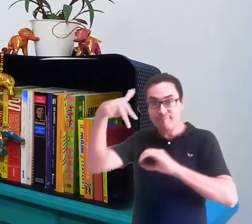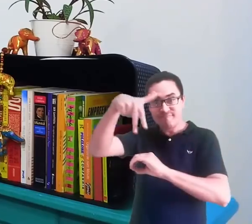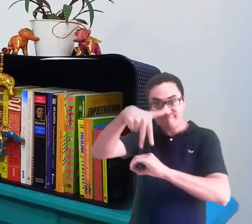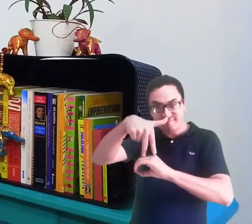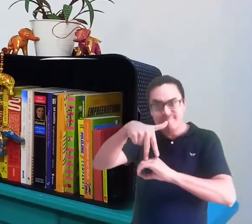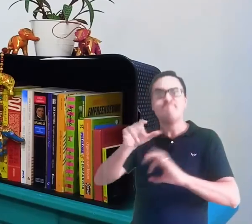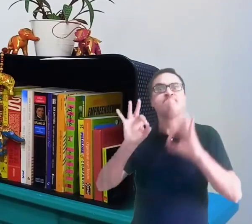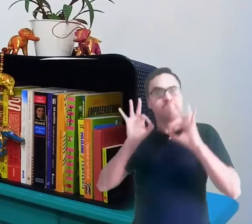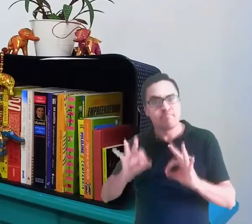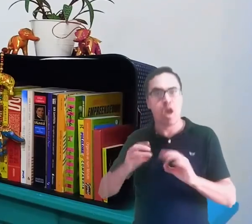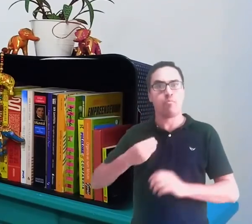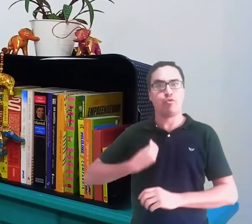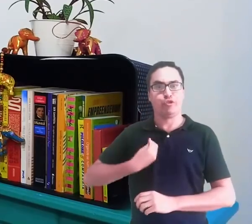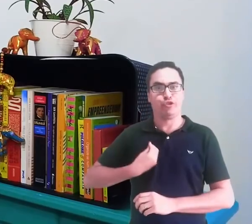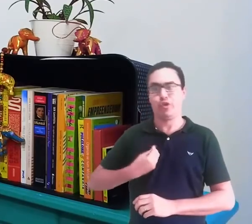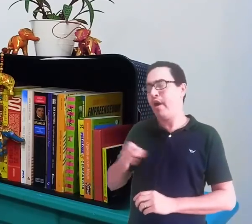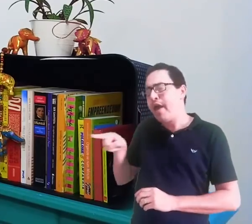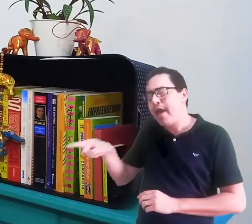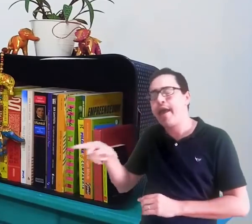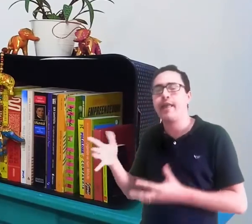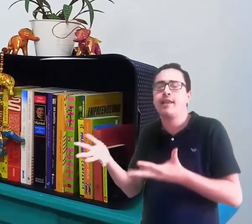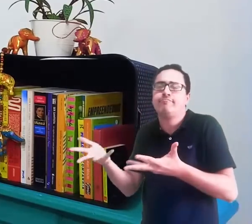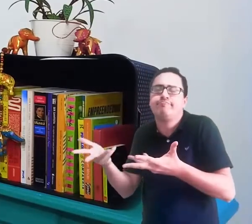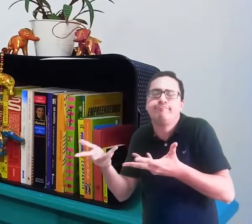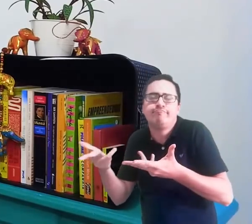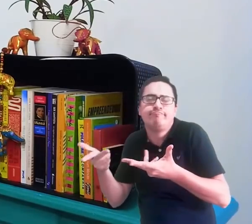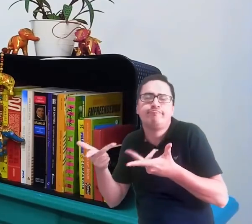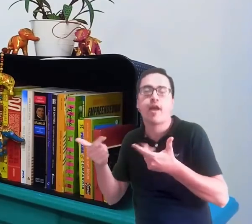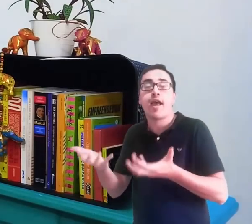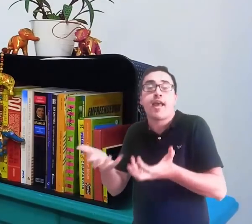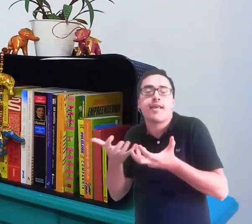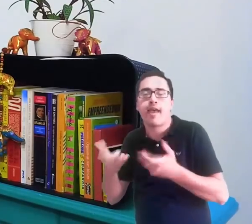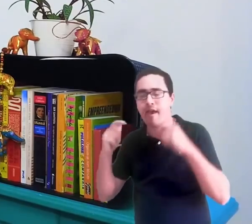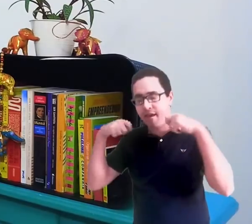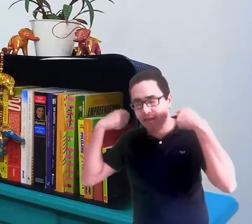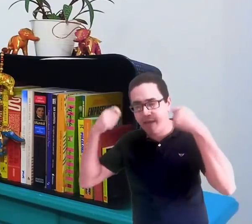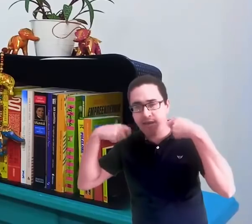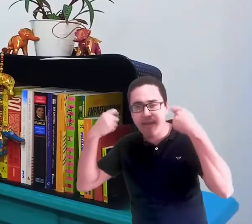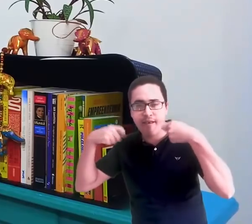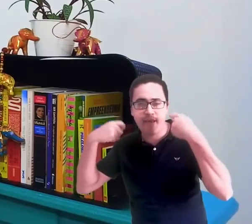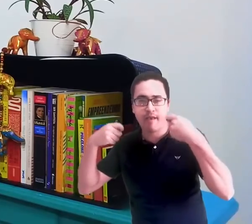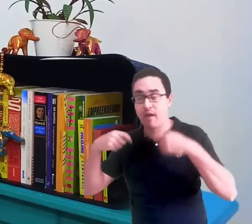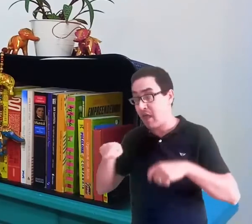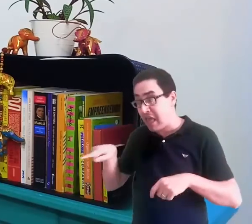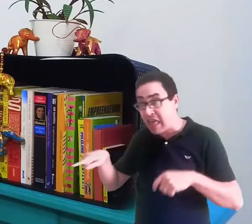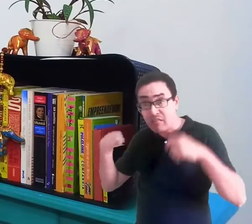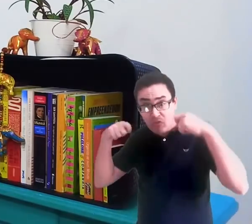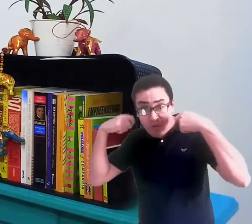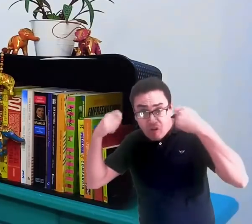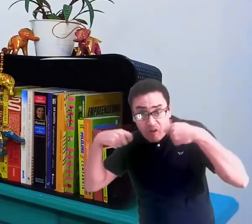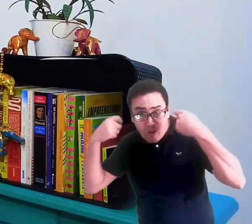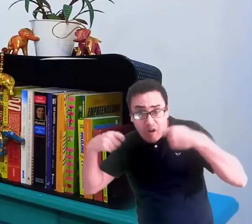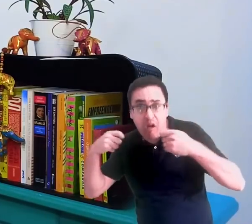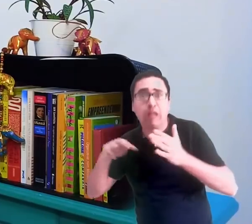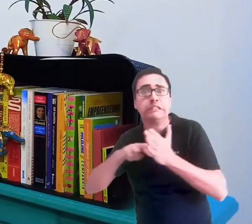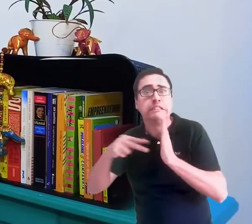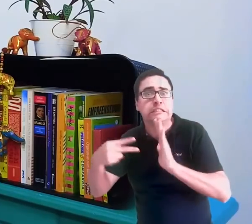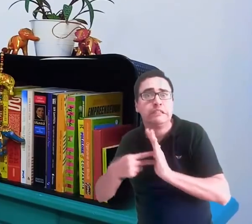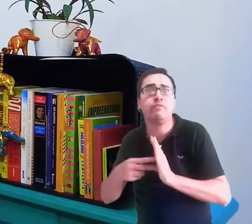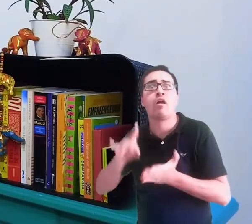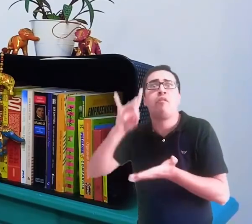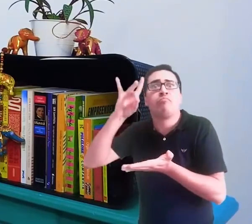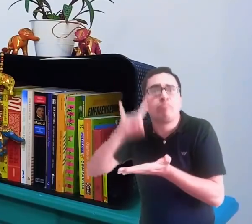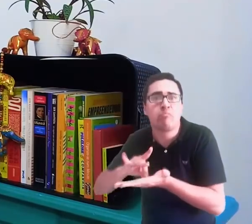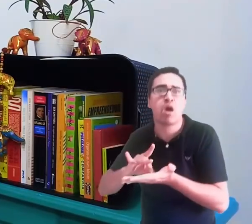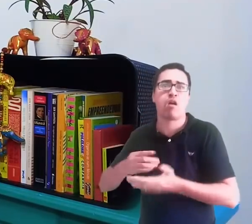era encantador, que ele ria e queria um carneiro, e que se alguém quer um carneiro, isso prova que